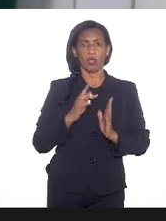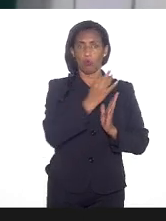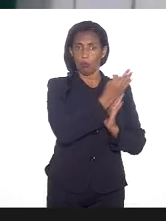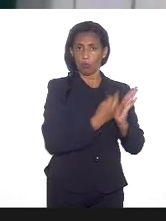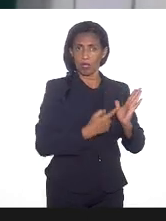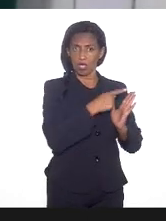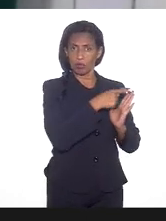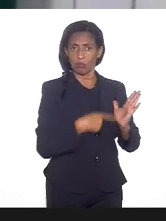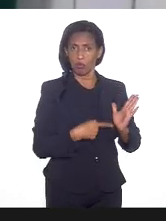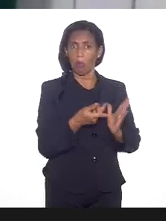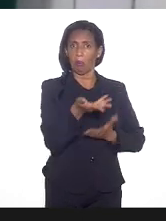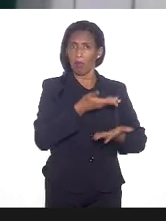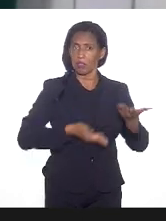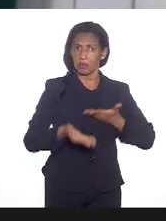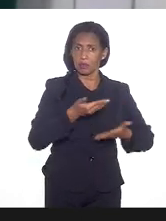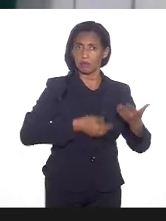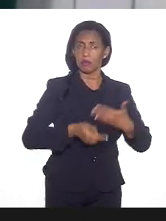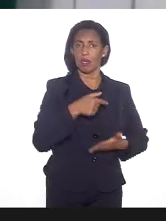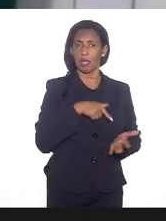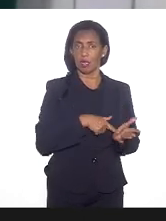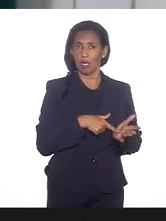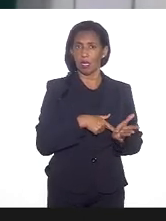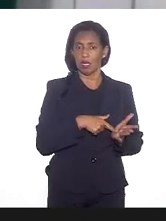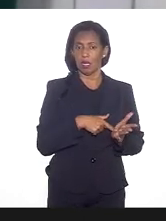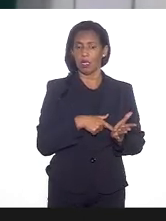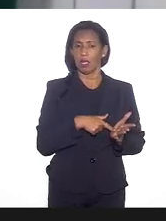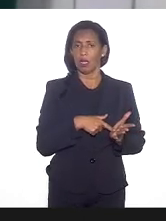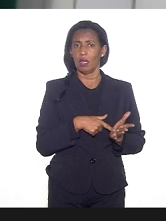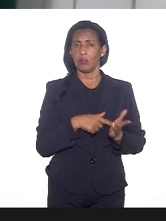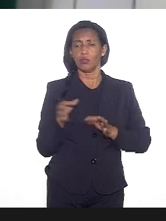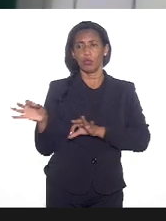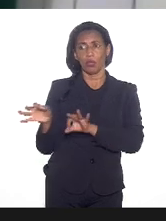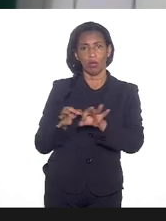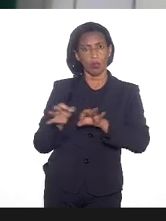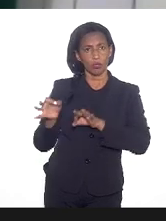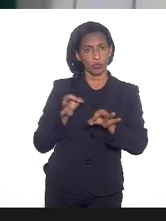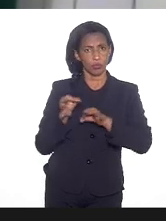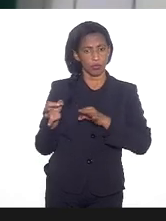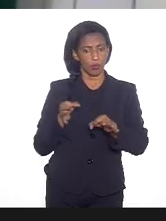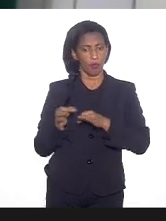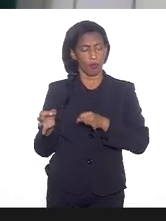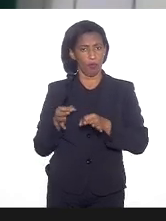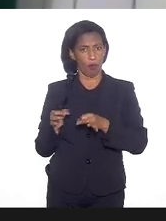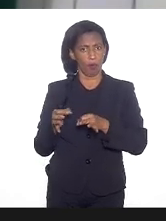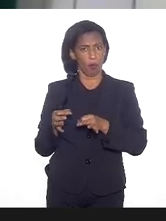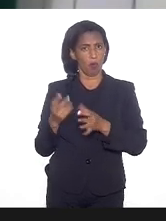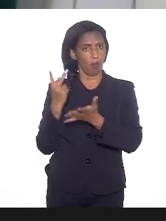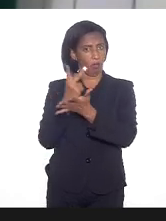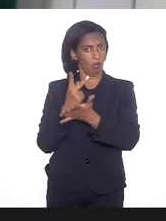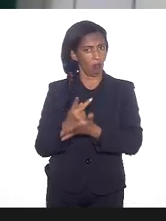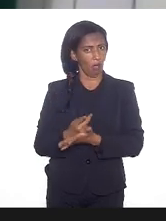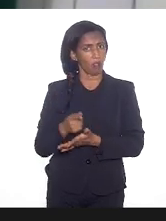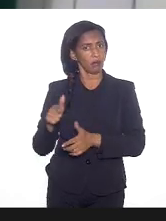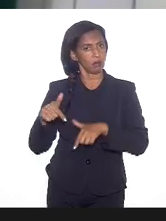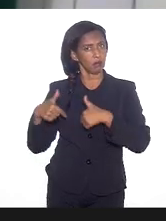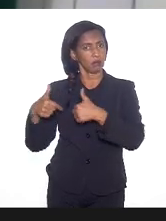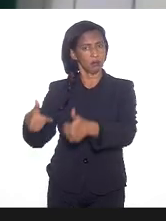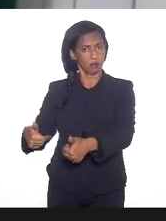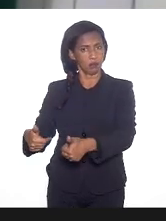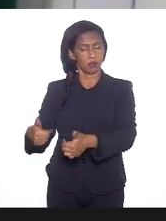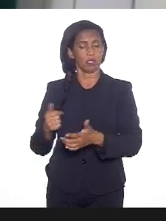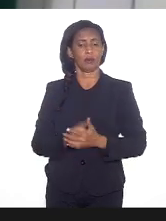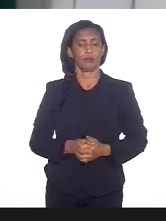como tendo participado de forma subsidiária dessas operações, que concorreram